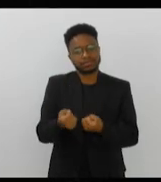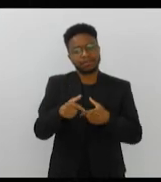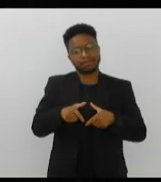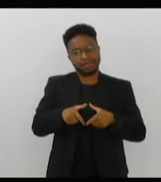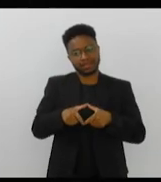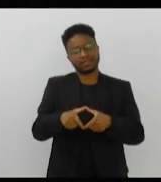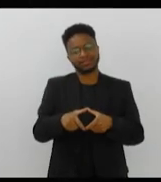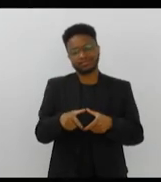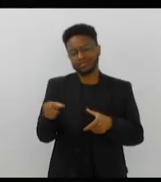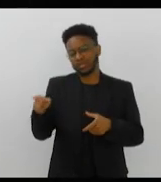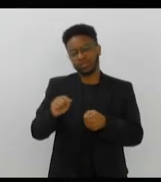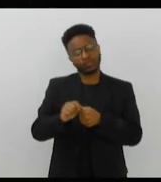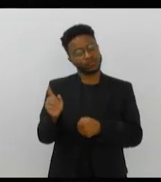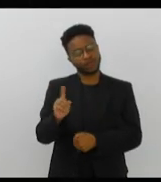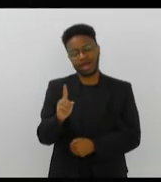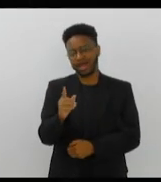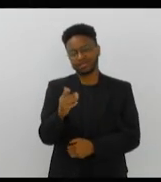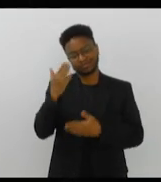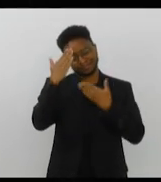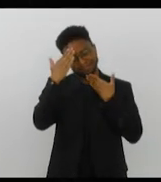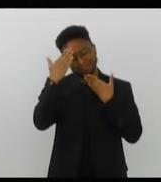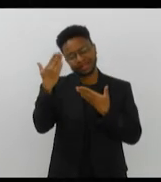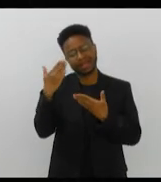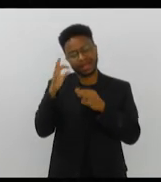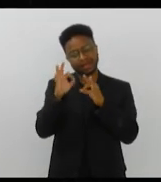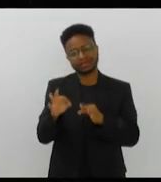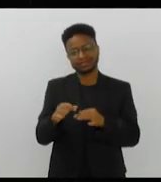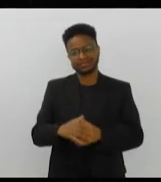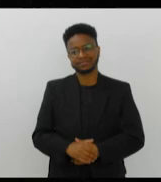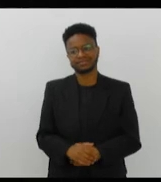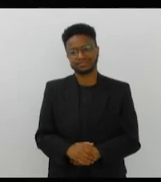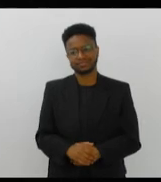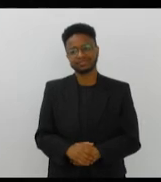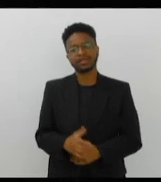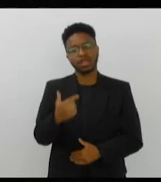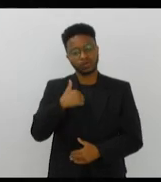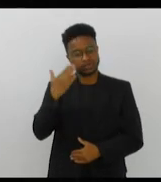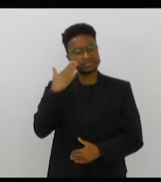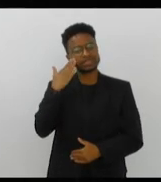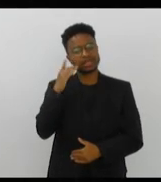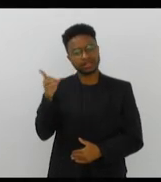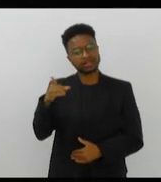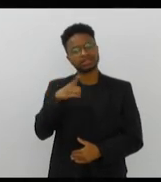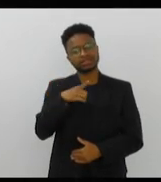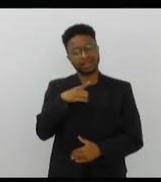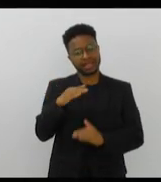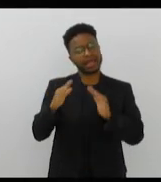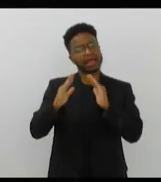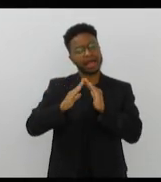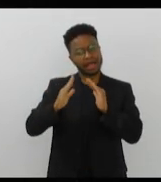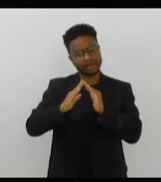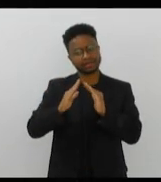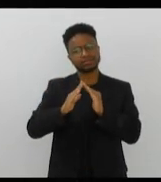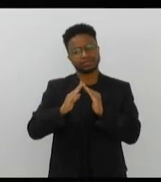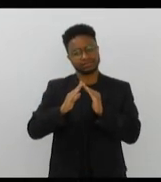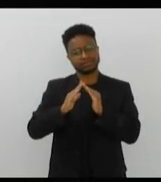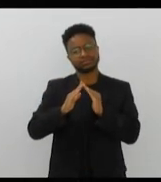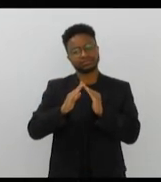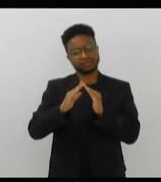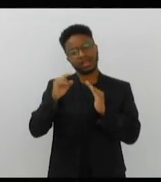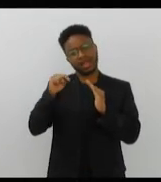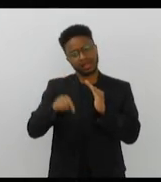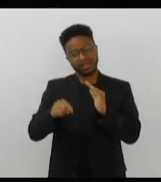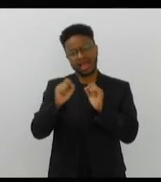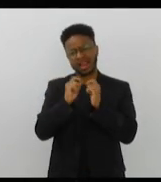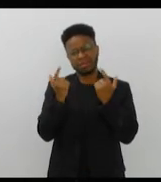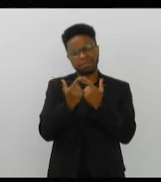Isso não se faz. Diretor, muito obrigada. Eu sei que o senhor tem muita, que o senhor tem uma casa. E essa casa não